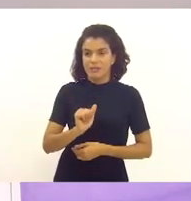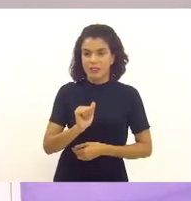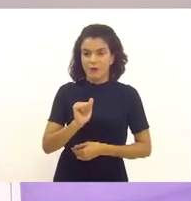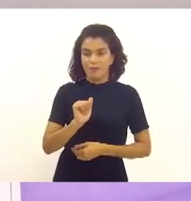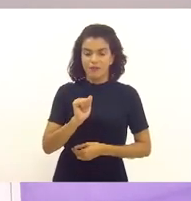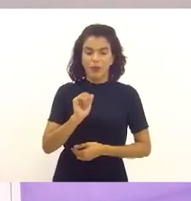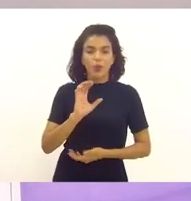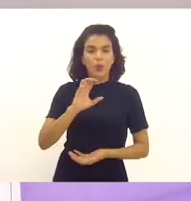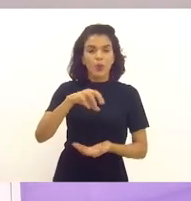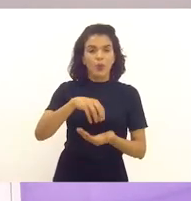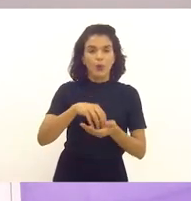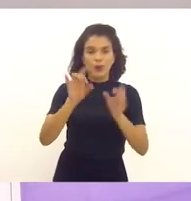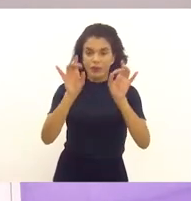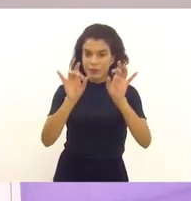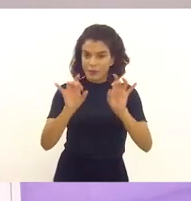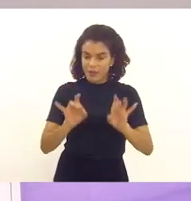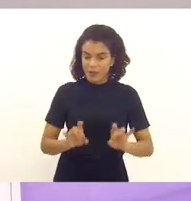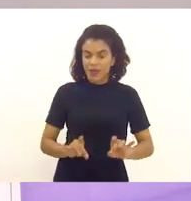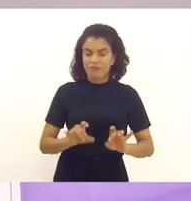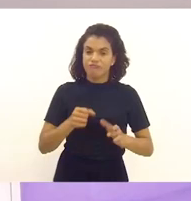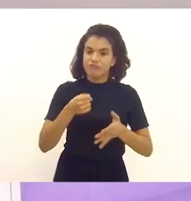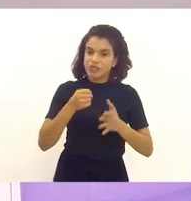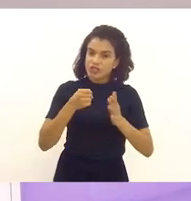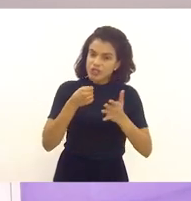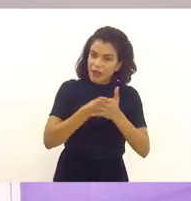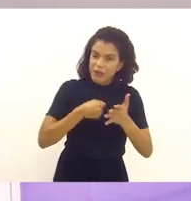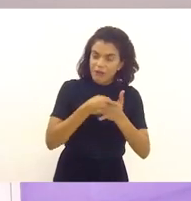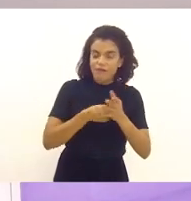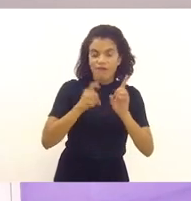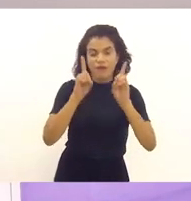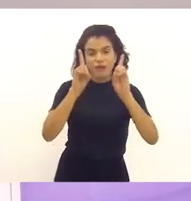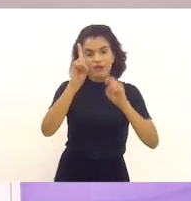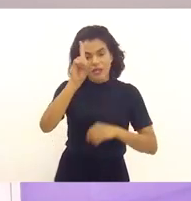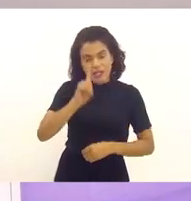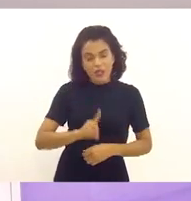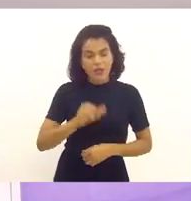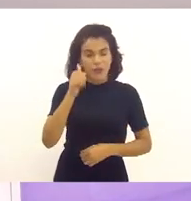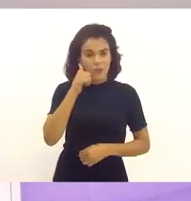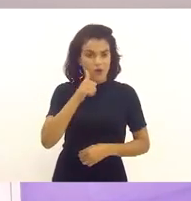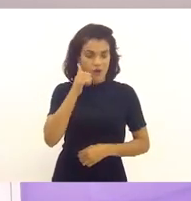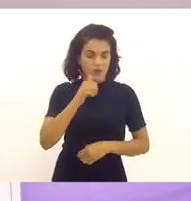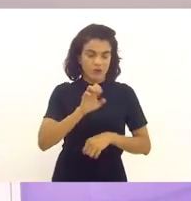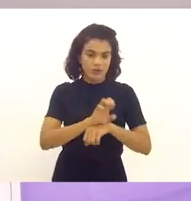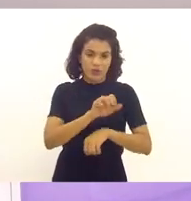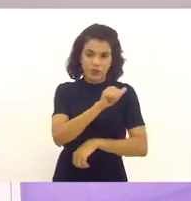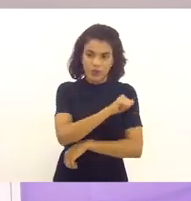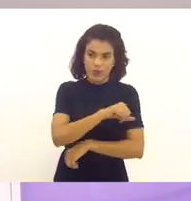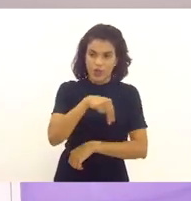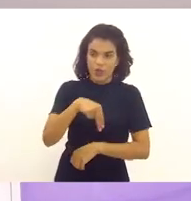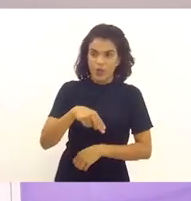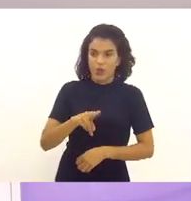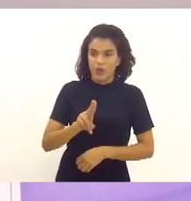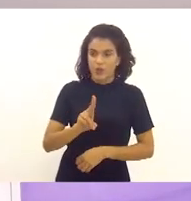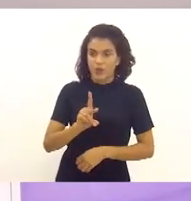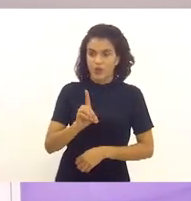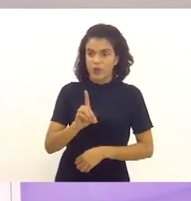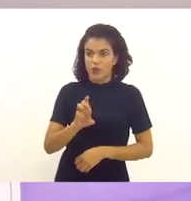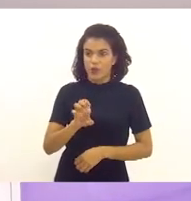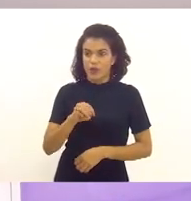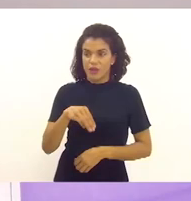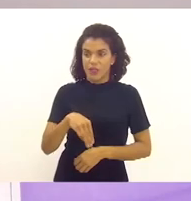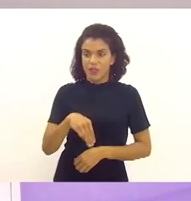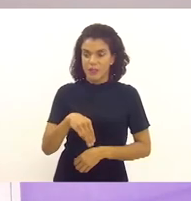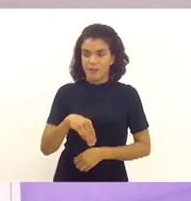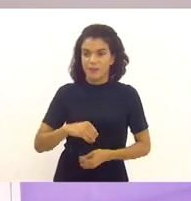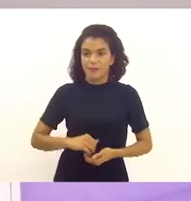de da defesa dos direitos da mulher da Defensoria Pública do Estado do Rio de Janeiro no bem a senhora tem cinco minutos muito